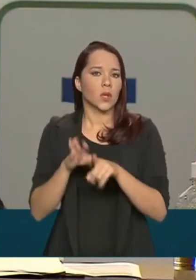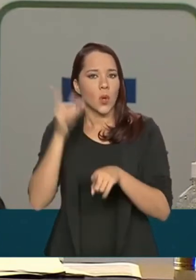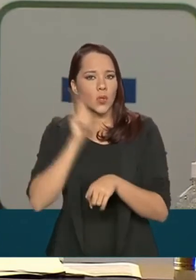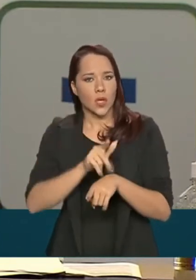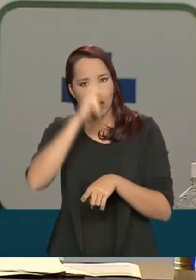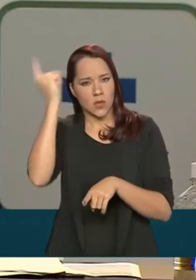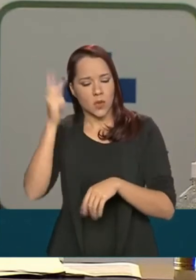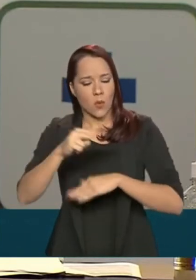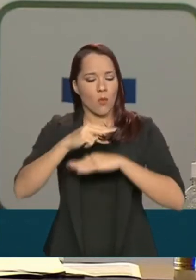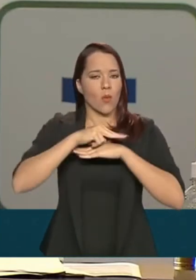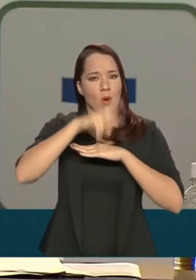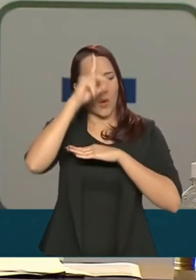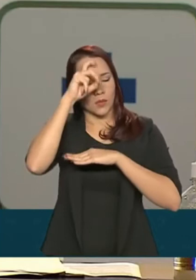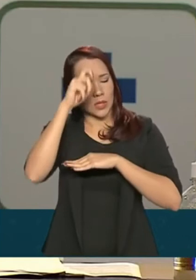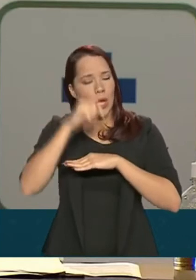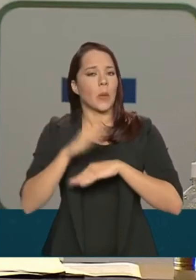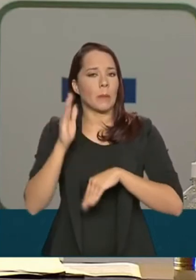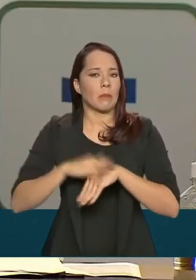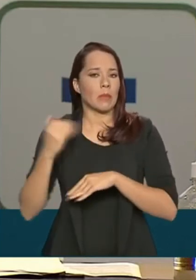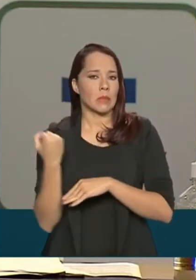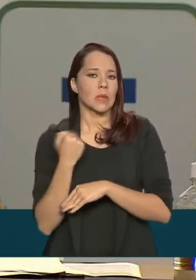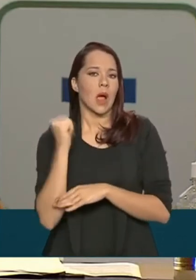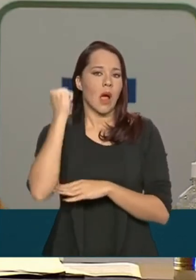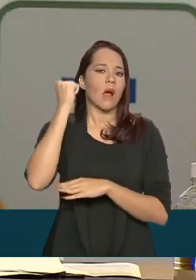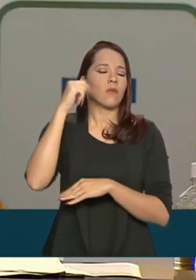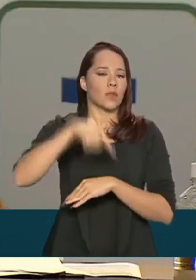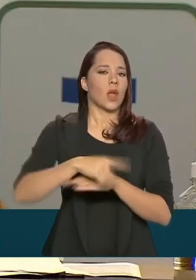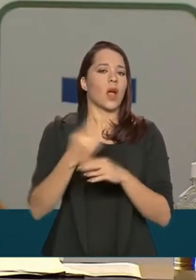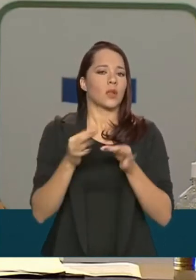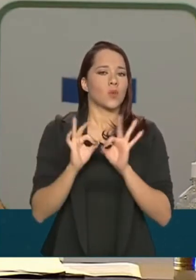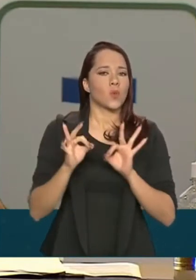hospitalizar mais pacientes graves no interior